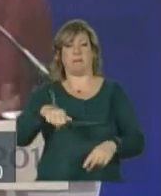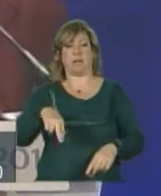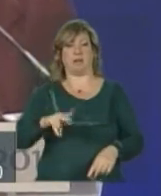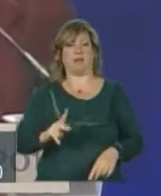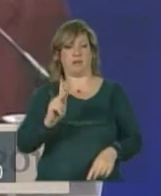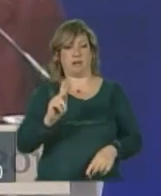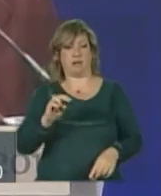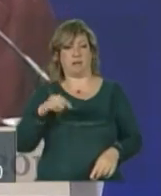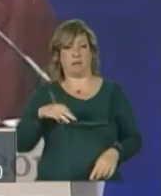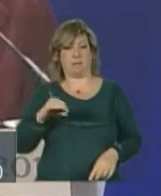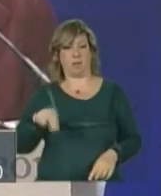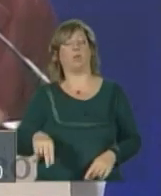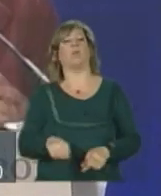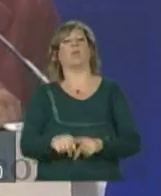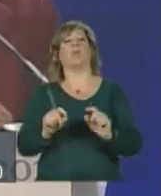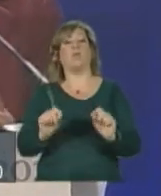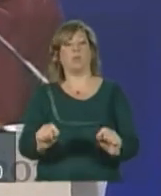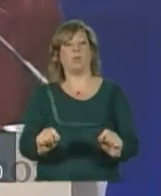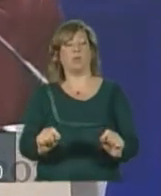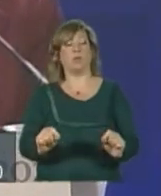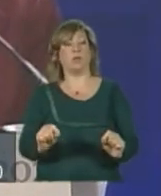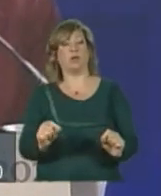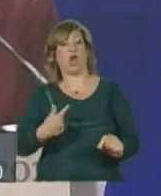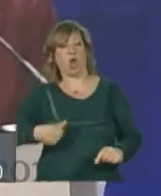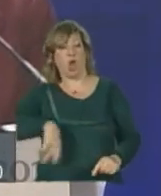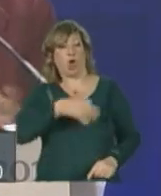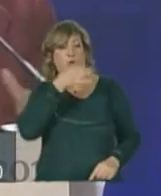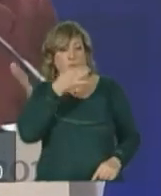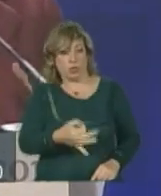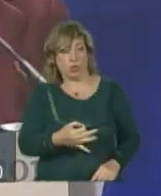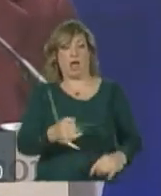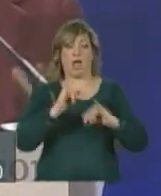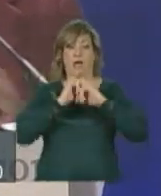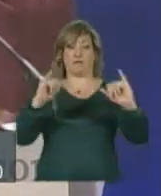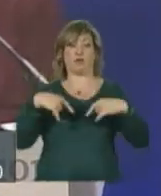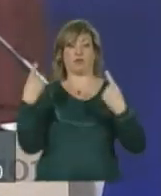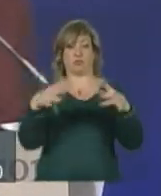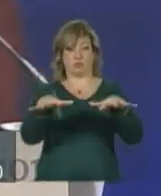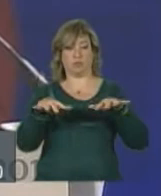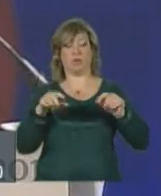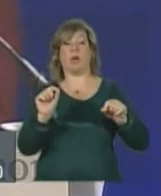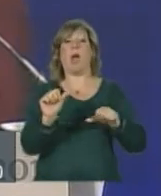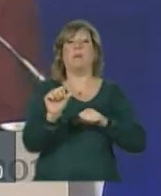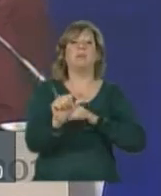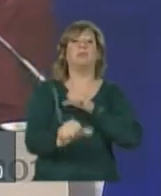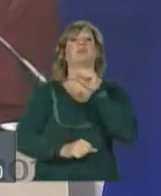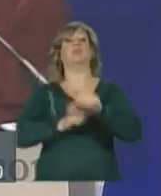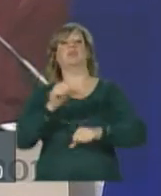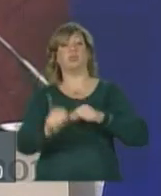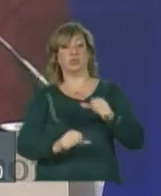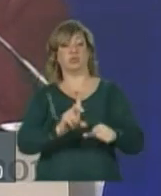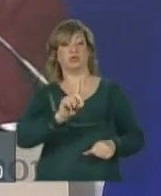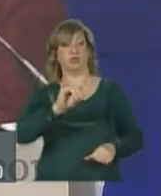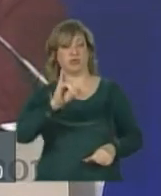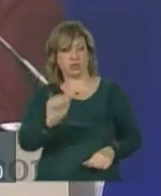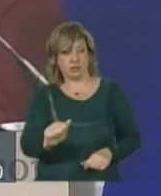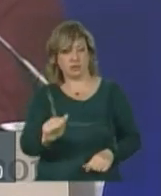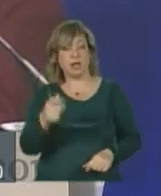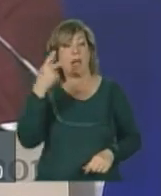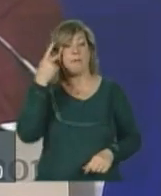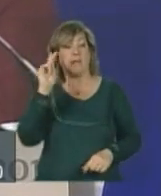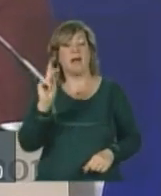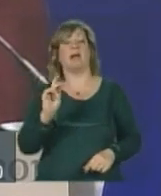nós propomos e comunicamos ao plenário a transferência para permitir a